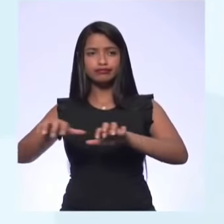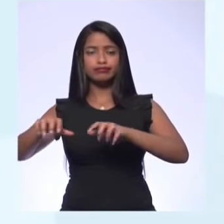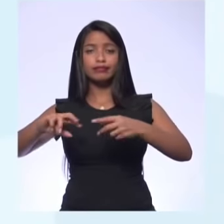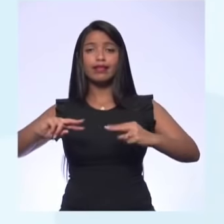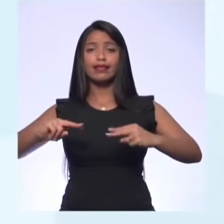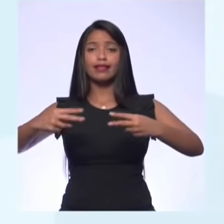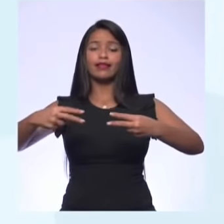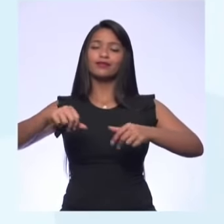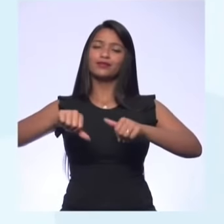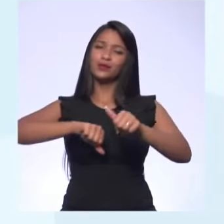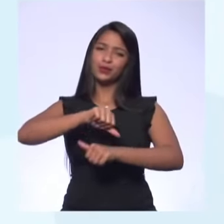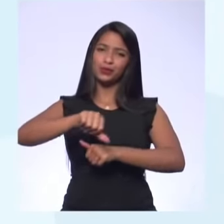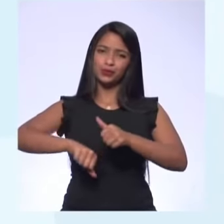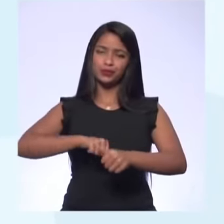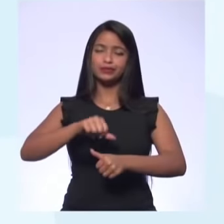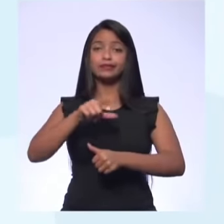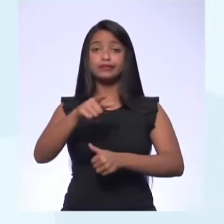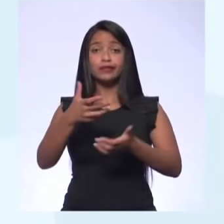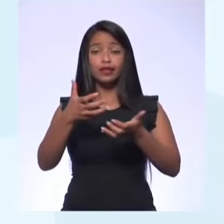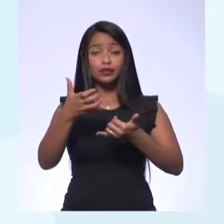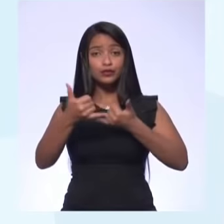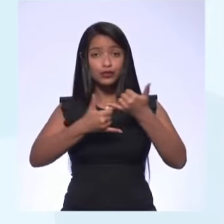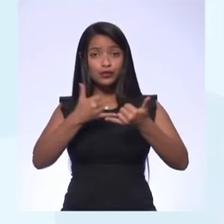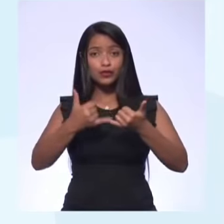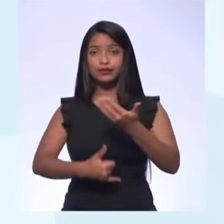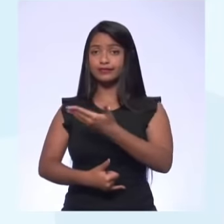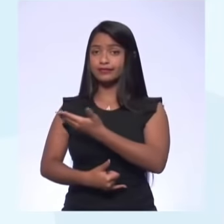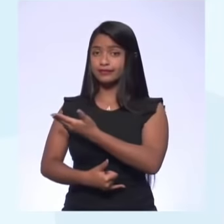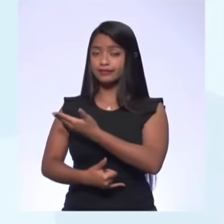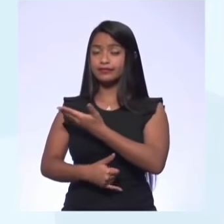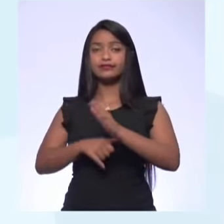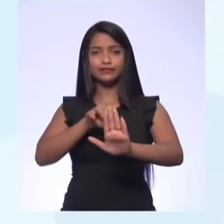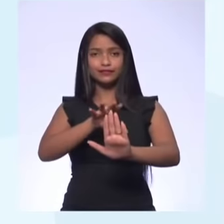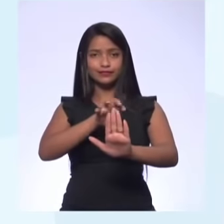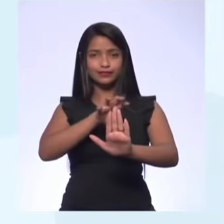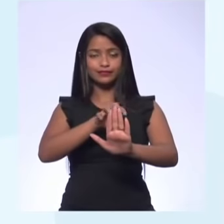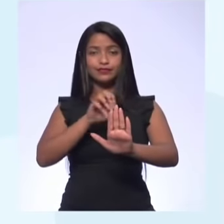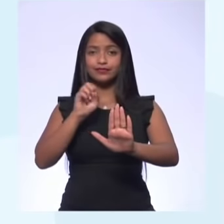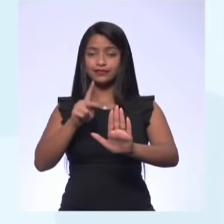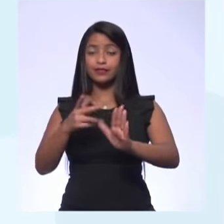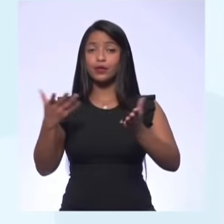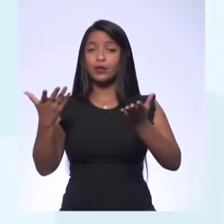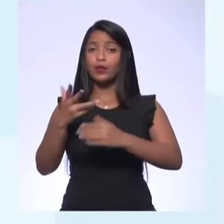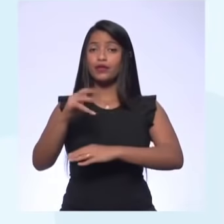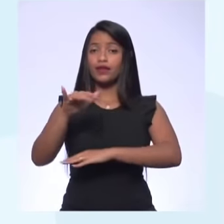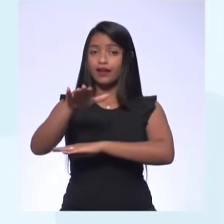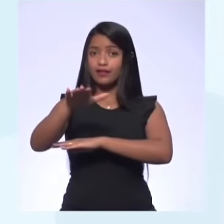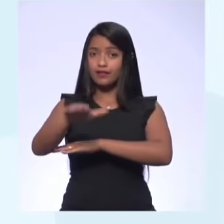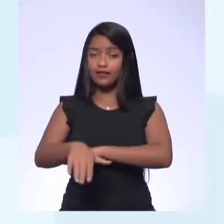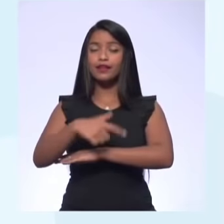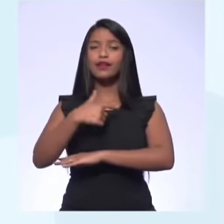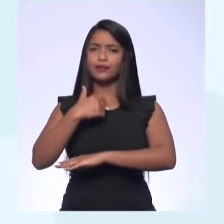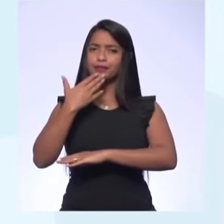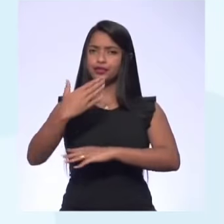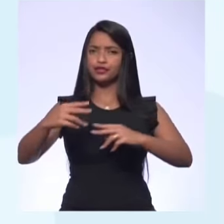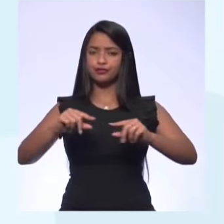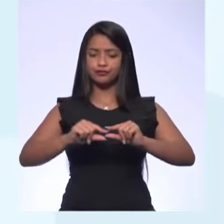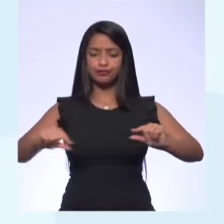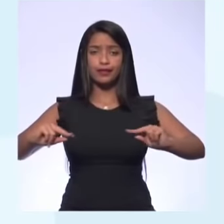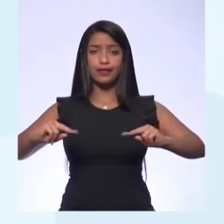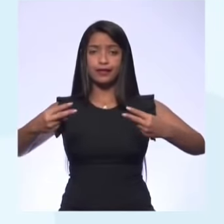quiser jogar, dá lá um print no QR Code, faz a leitura do QR Code, tá? Que hoje à tarde eu vou pedir para trocar o link para vocês,